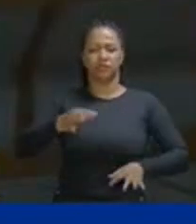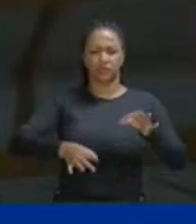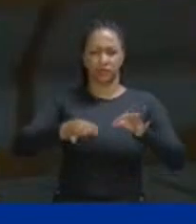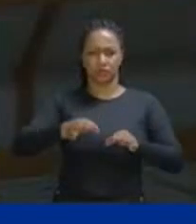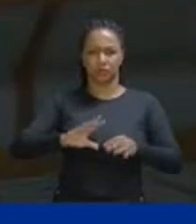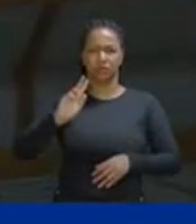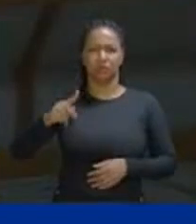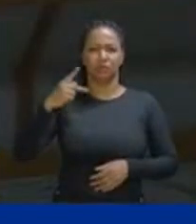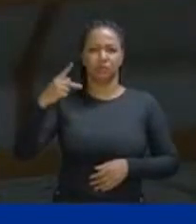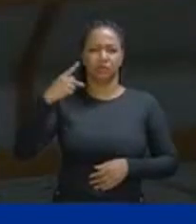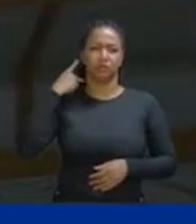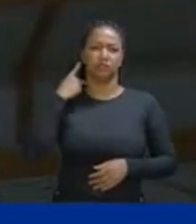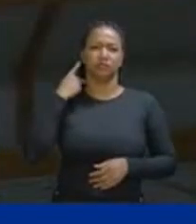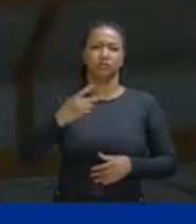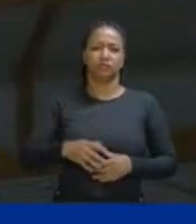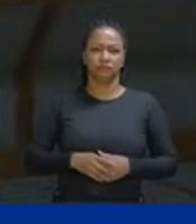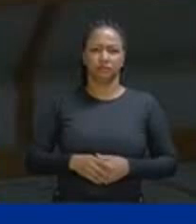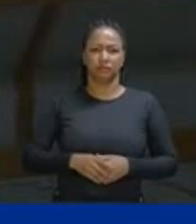Procuradora Regional Eleitoral.